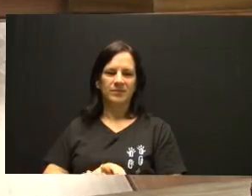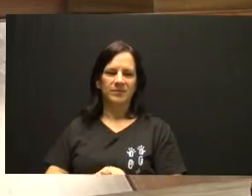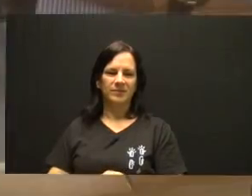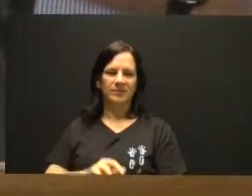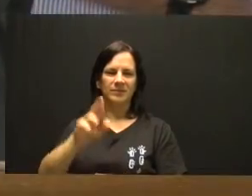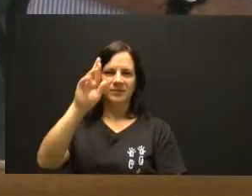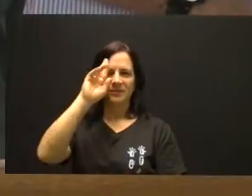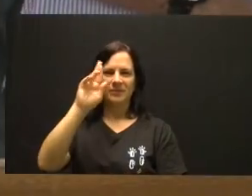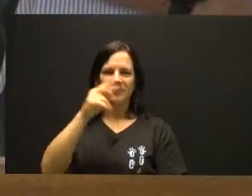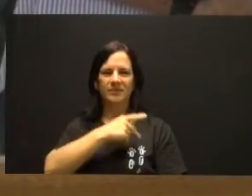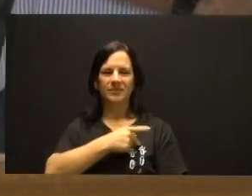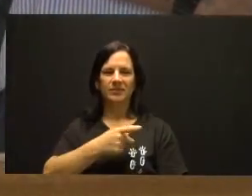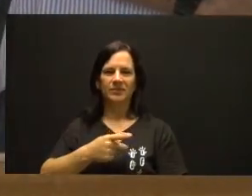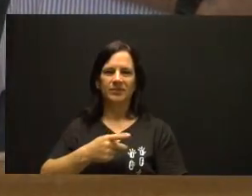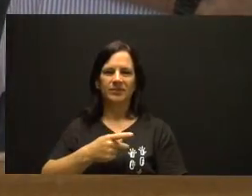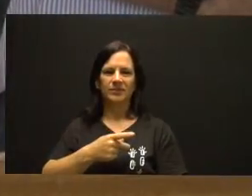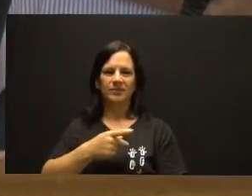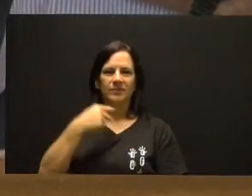Senhores vereadores,